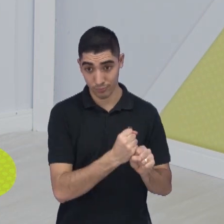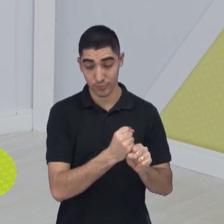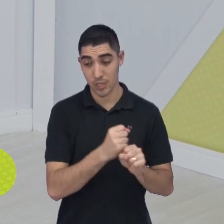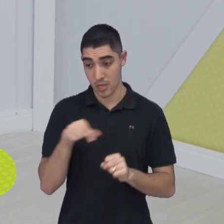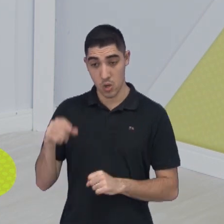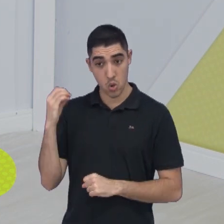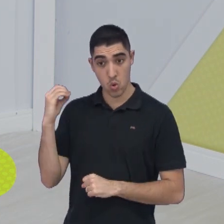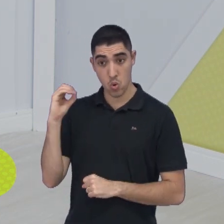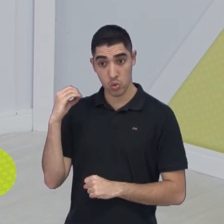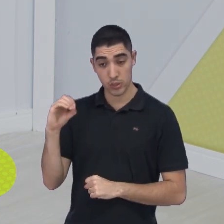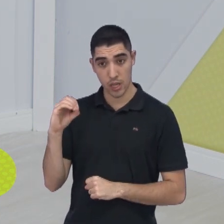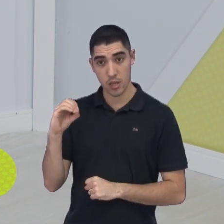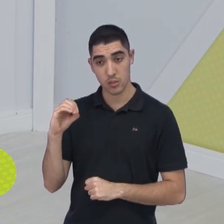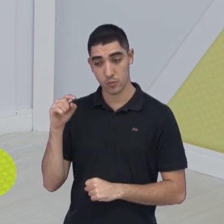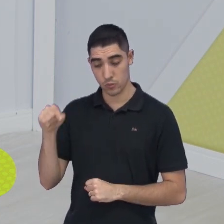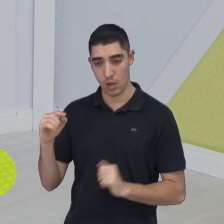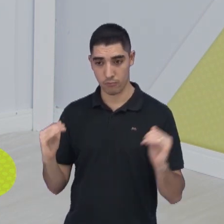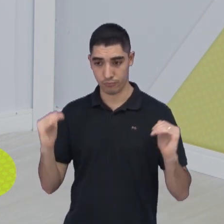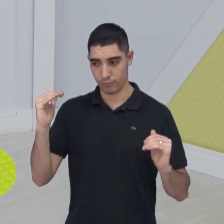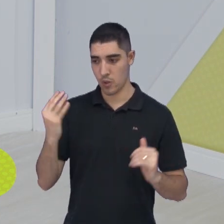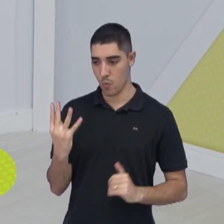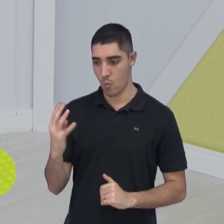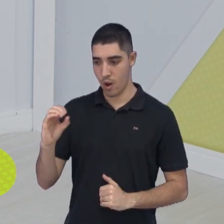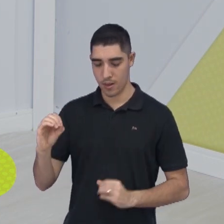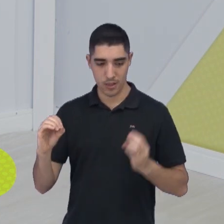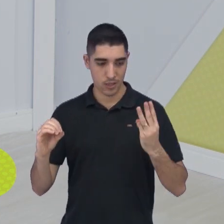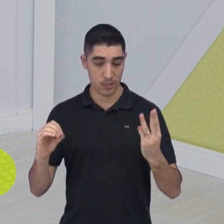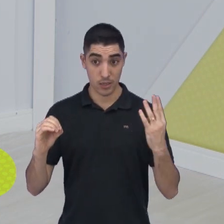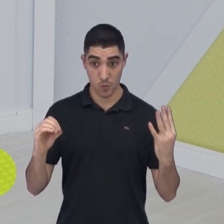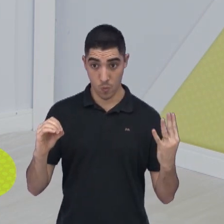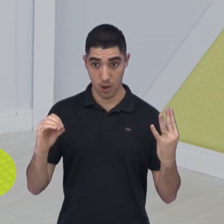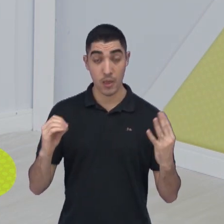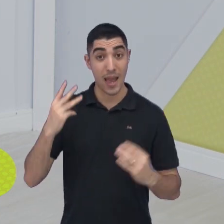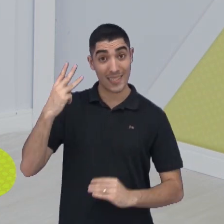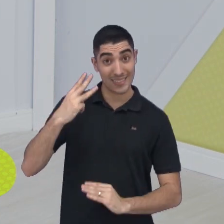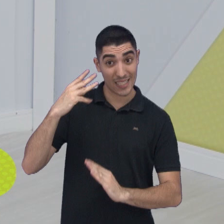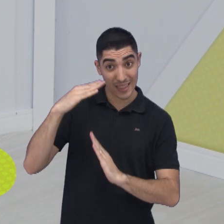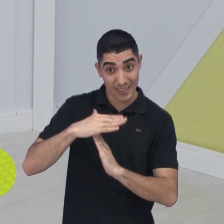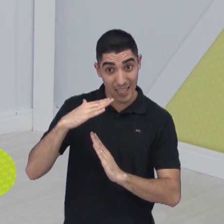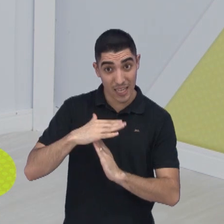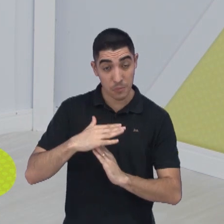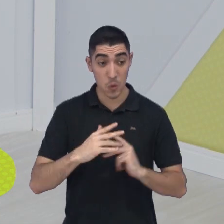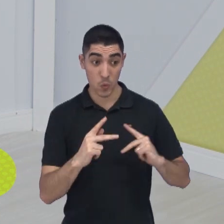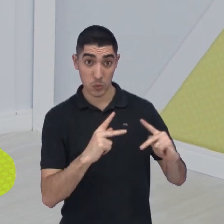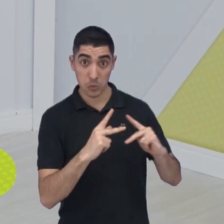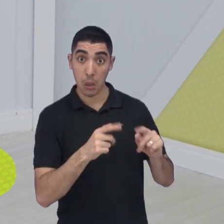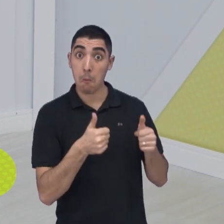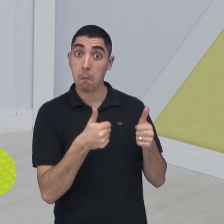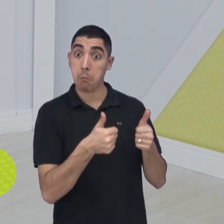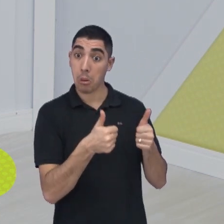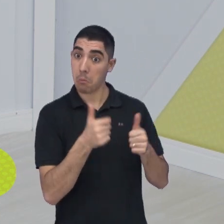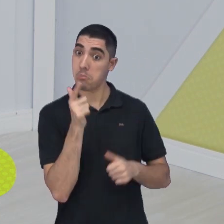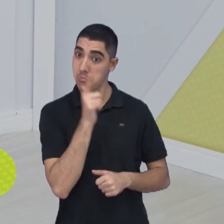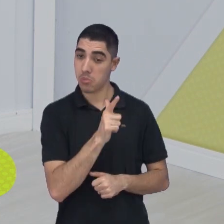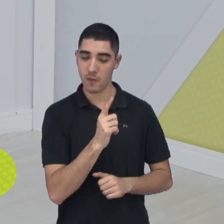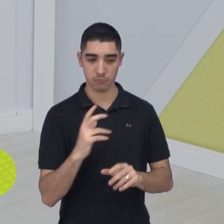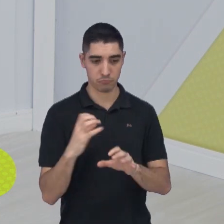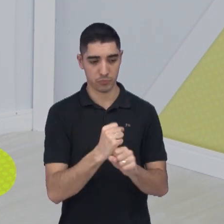equipe osasquense na liderança, 40-34. Aí veio o terceiro quarto. São José foi bem no terceiro quarto, venceu